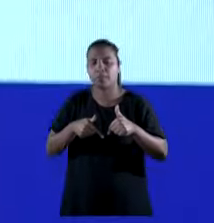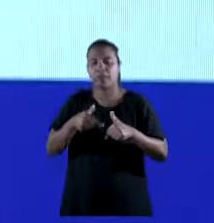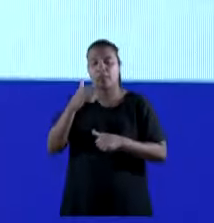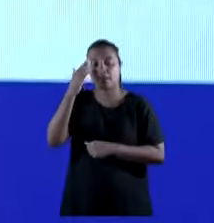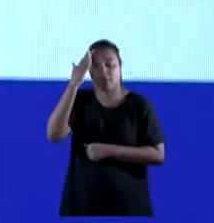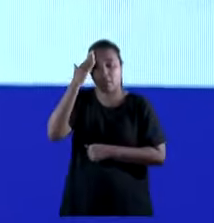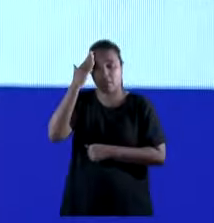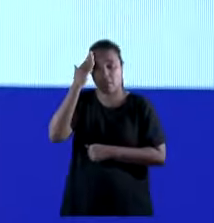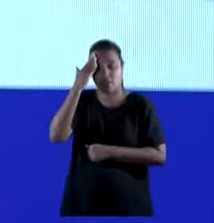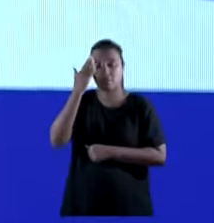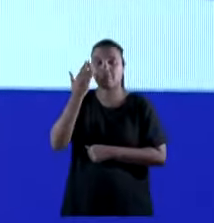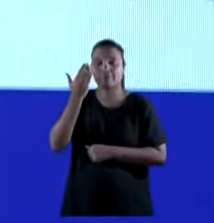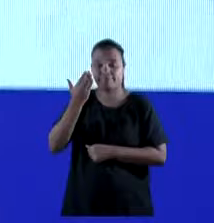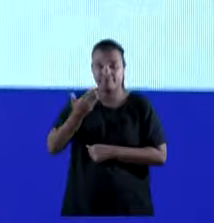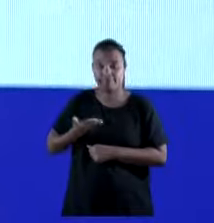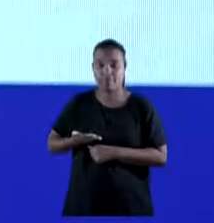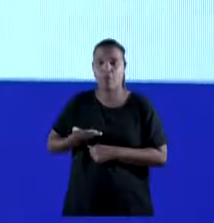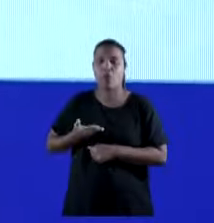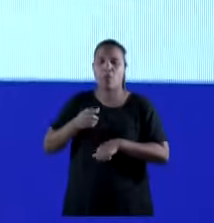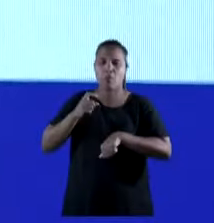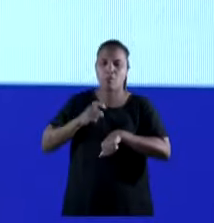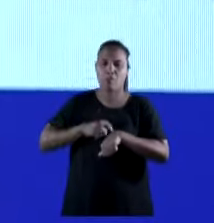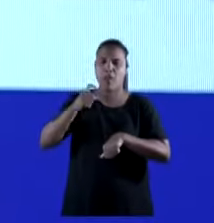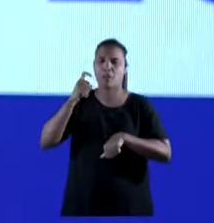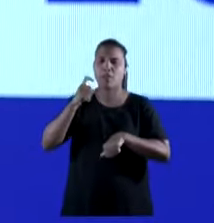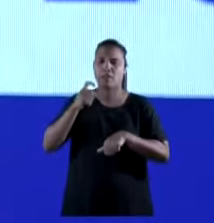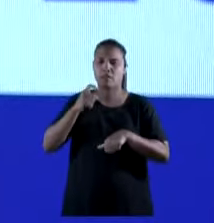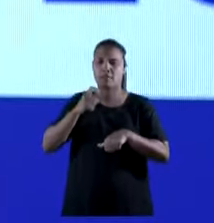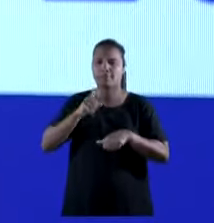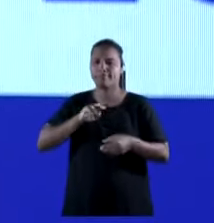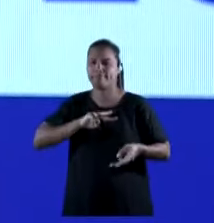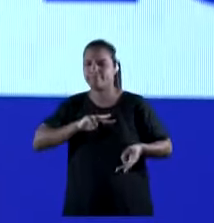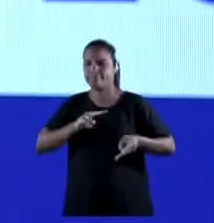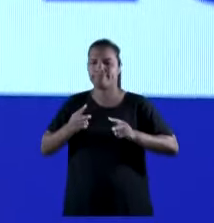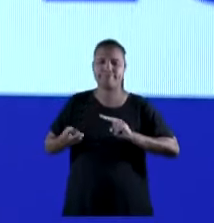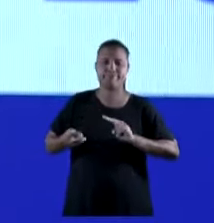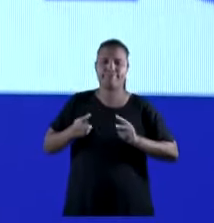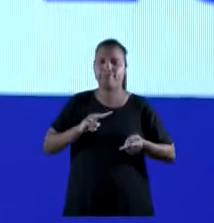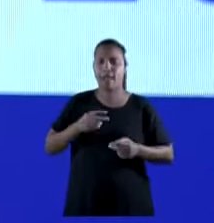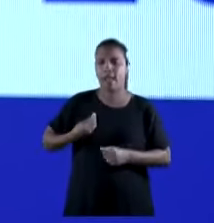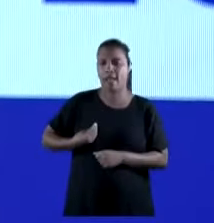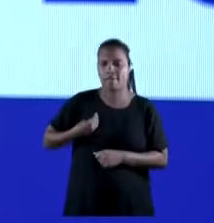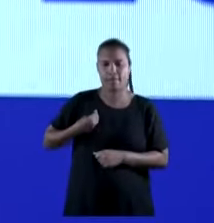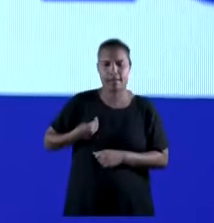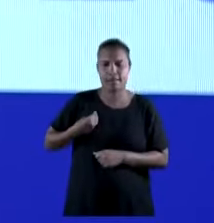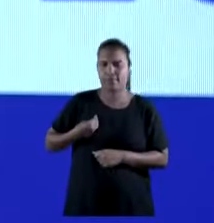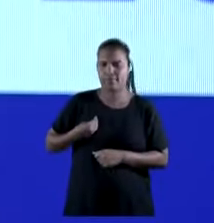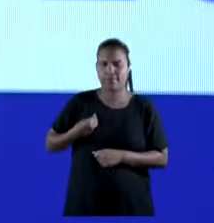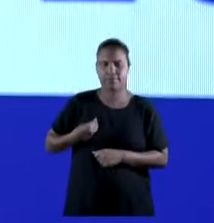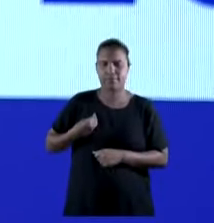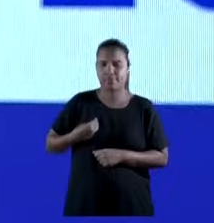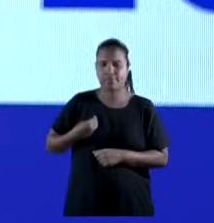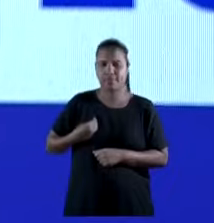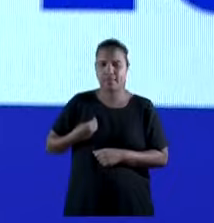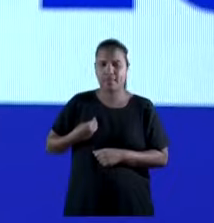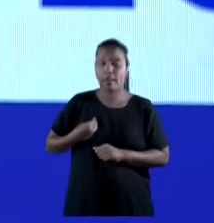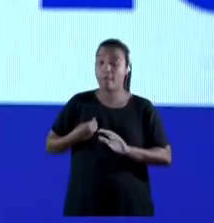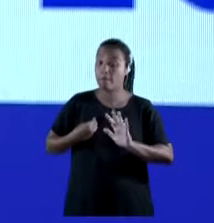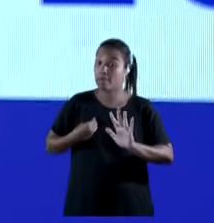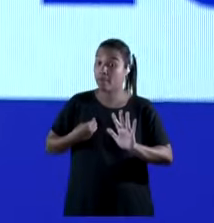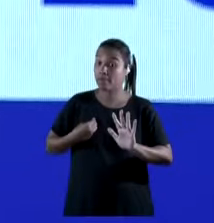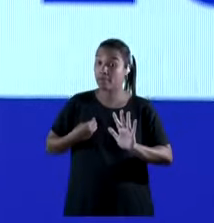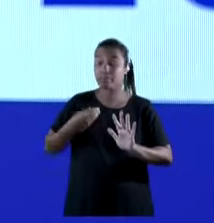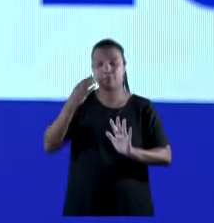Sabemos que sempre teremos momentos de divergências. Isso é natural. mas temos que manter o